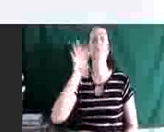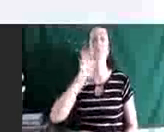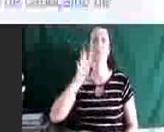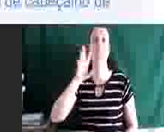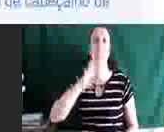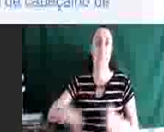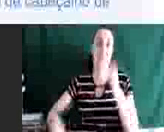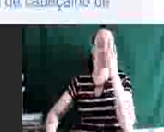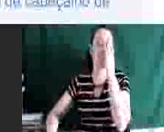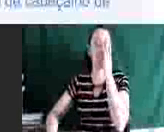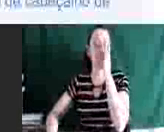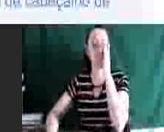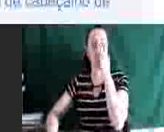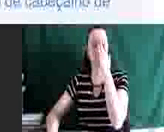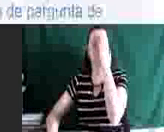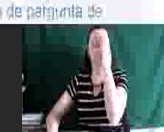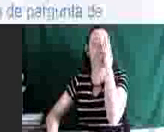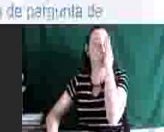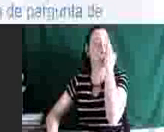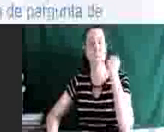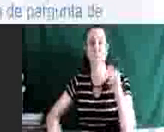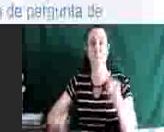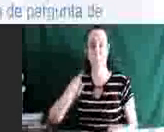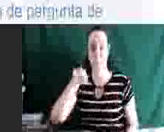É que eu vou colocar aqui na tela de novo.